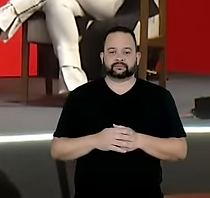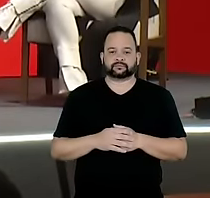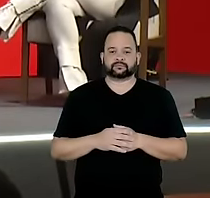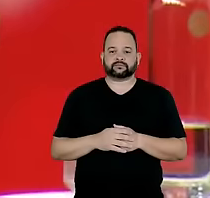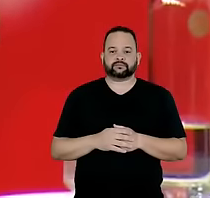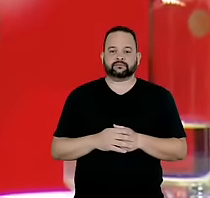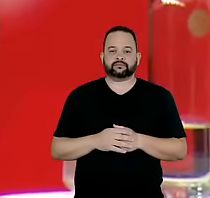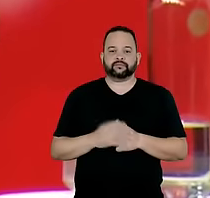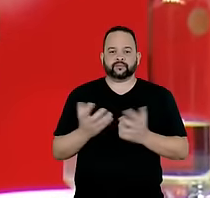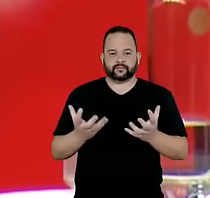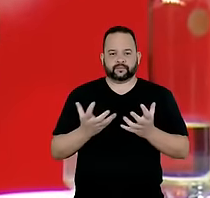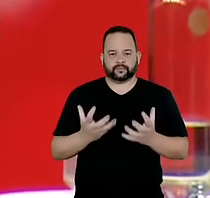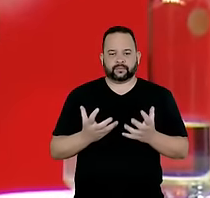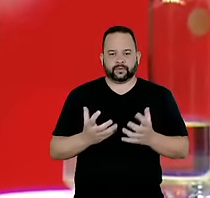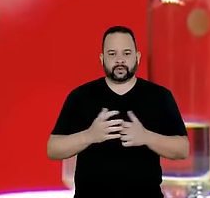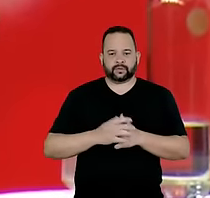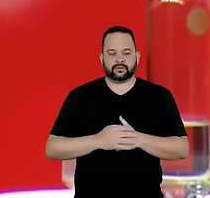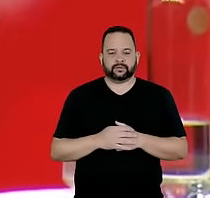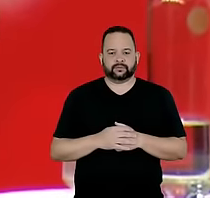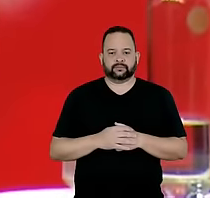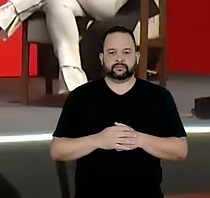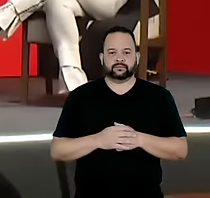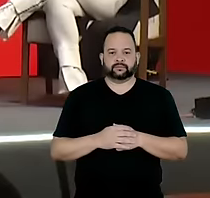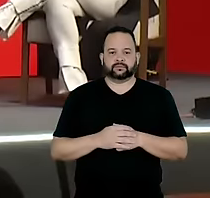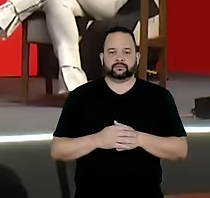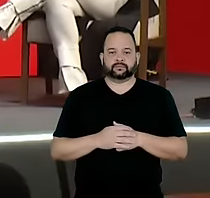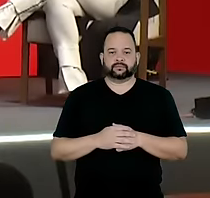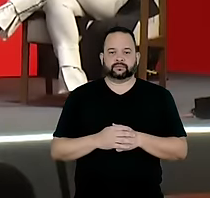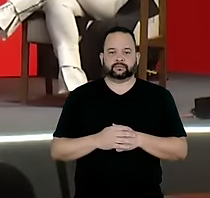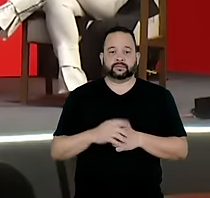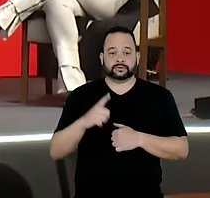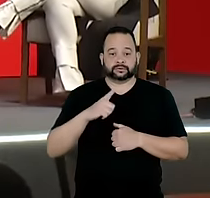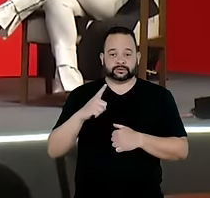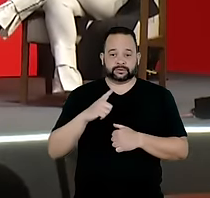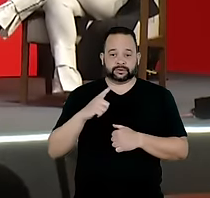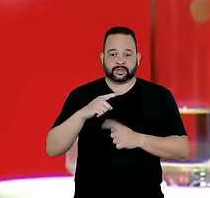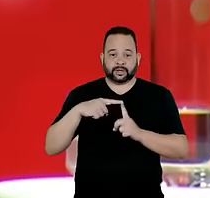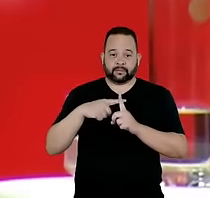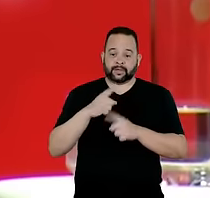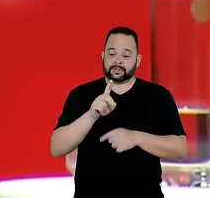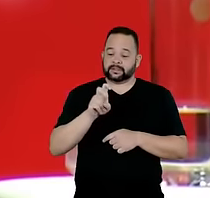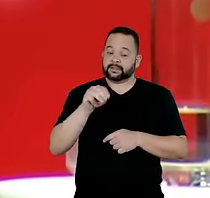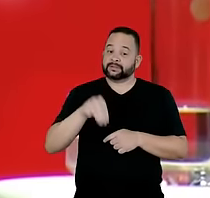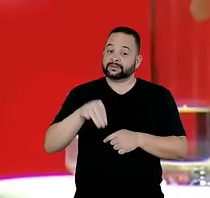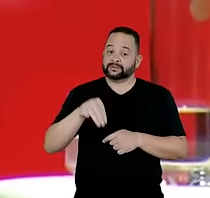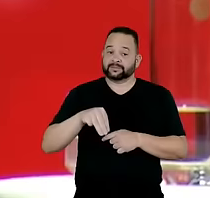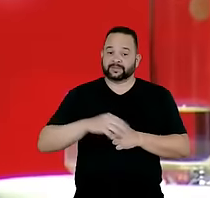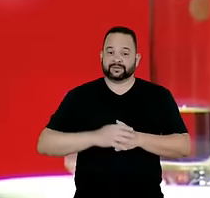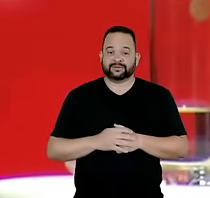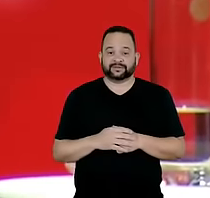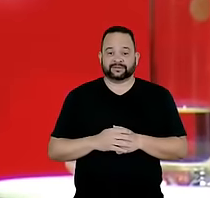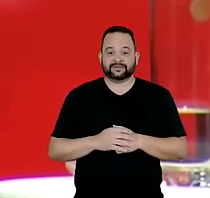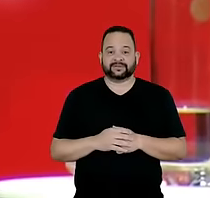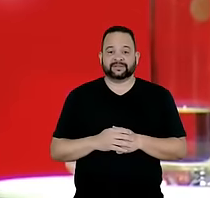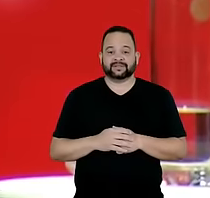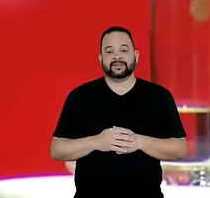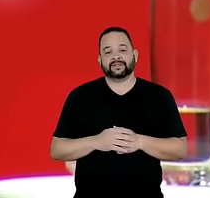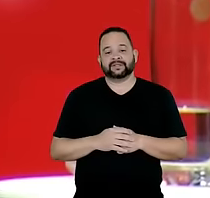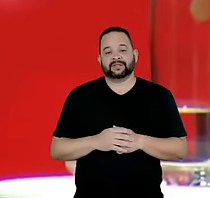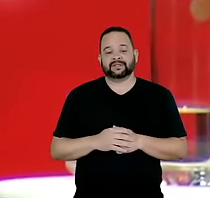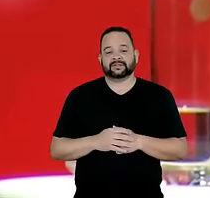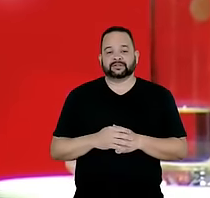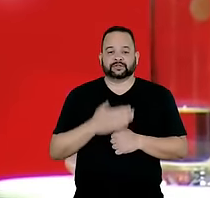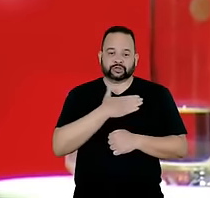queria verdade é 15 minutos Total total Então vamos acelerar boa eh a gente gosta de viajar pro mundo saber de Estados